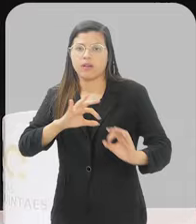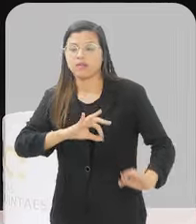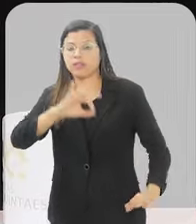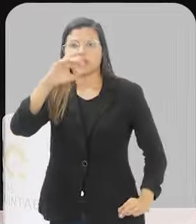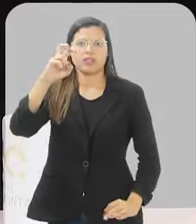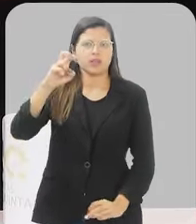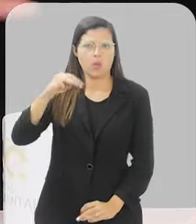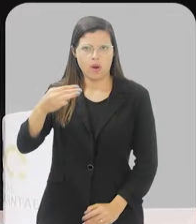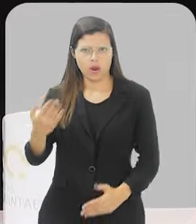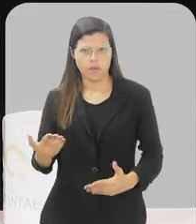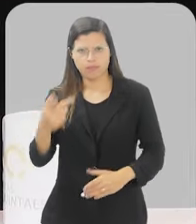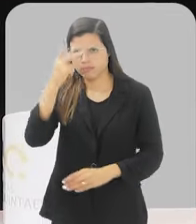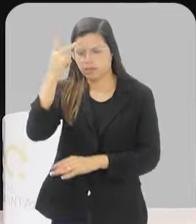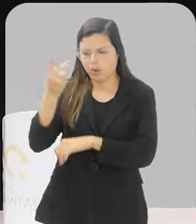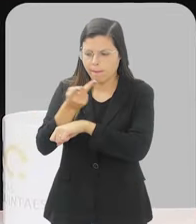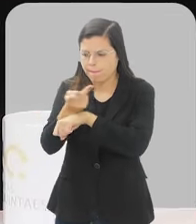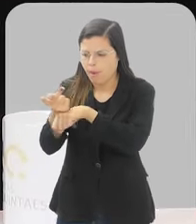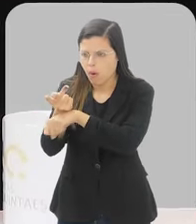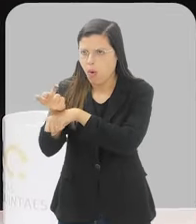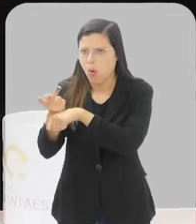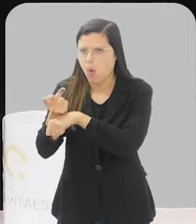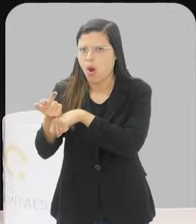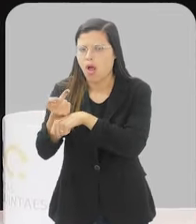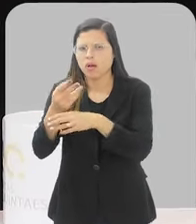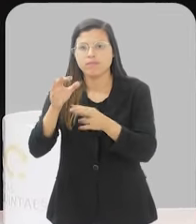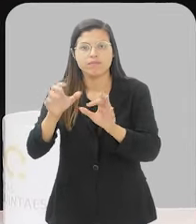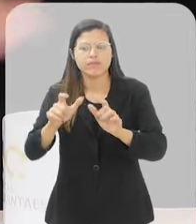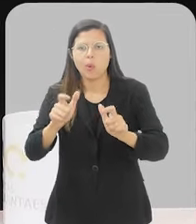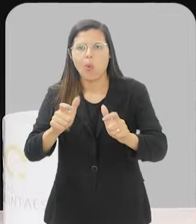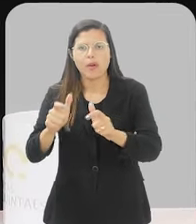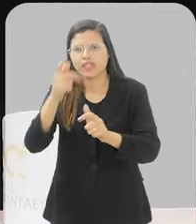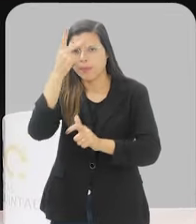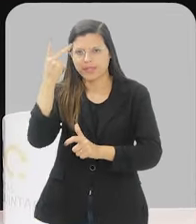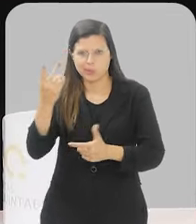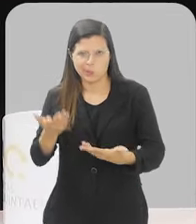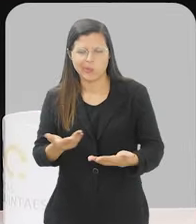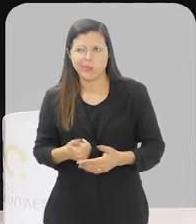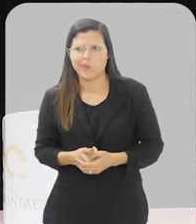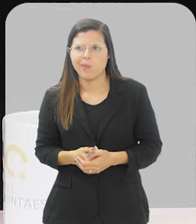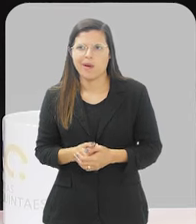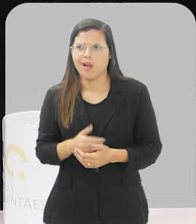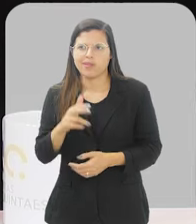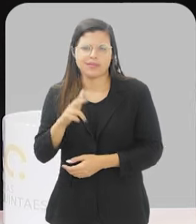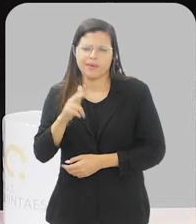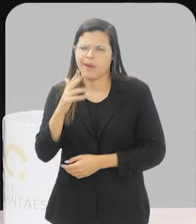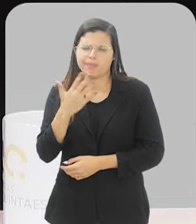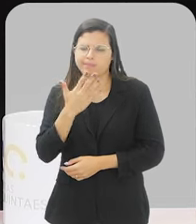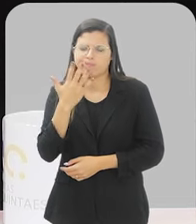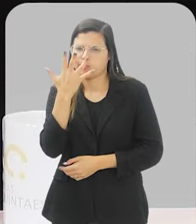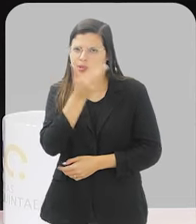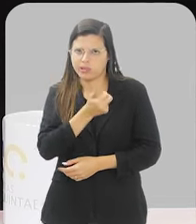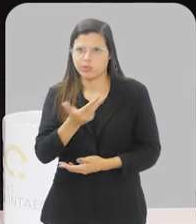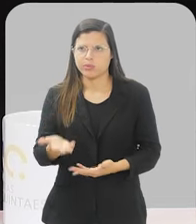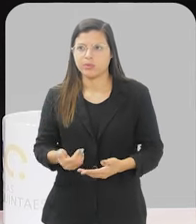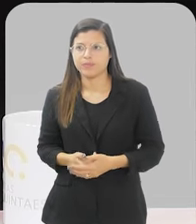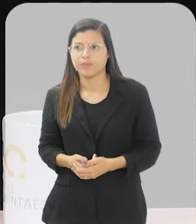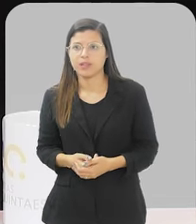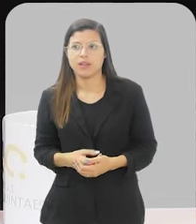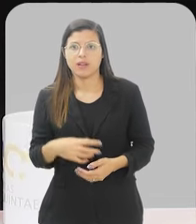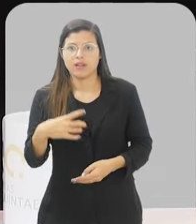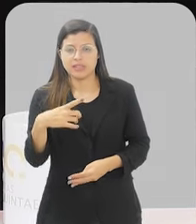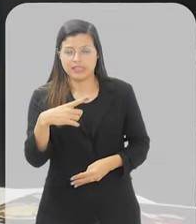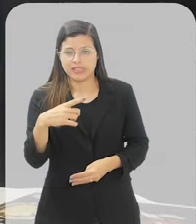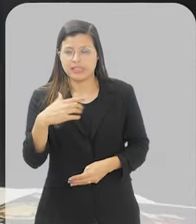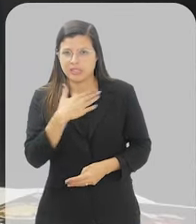Eu fico perdido ali no meio, as pessoas Fica ficam aquele. procurando onde é que está o Leroy, você entendeu? Então eu não acho nem elegante. E você